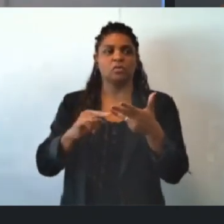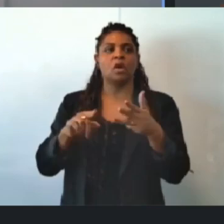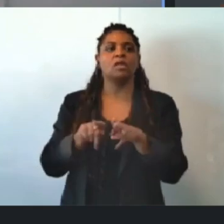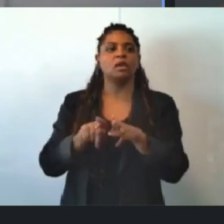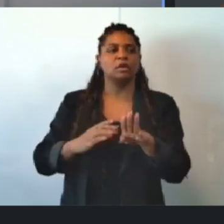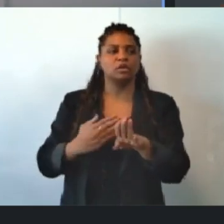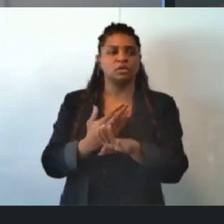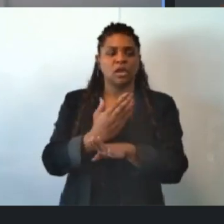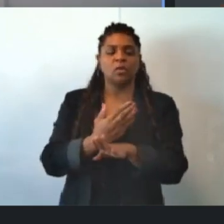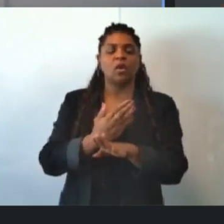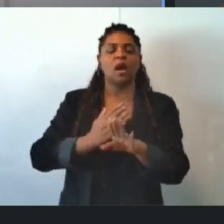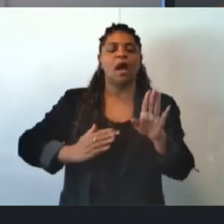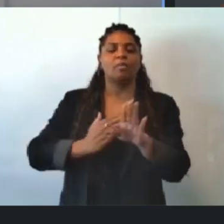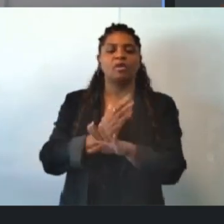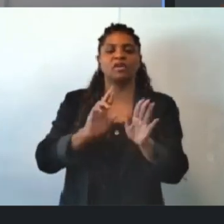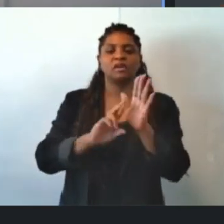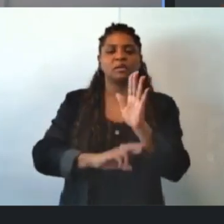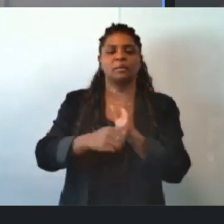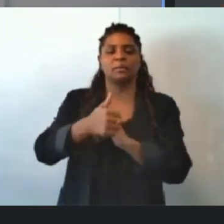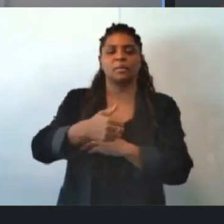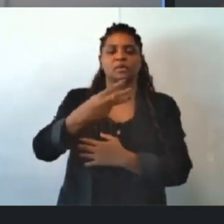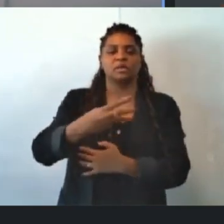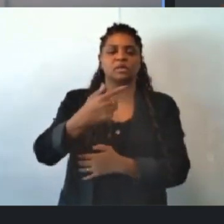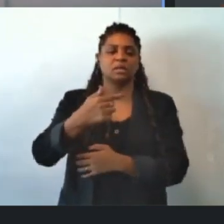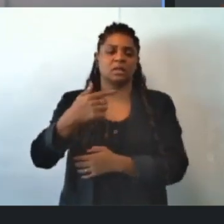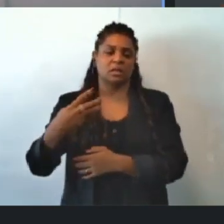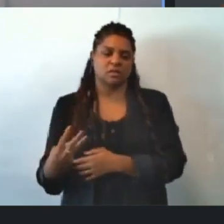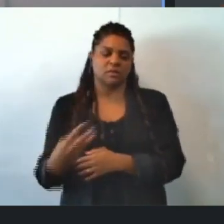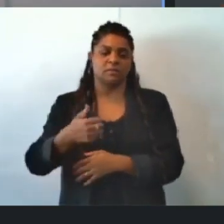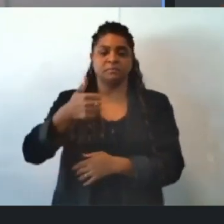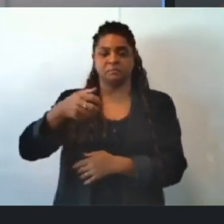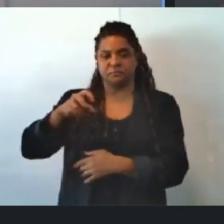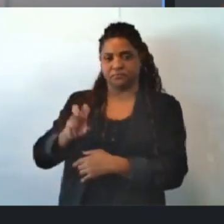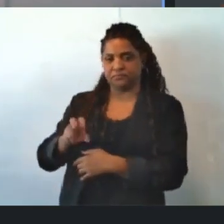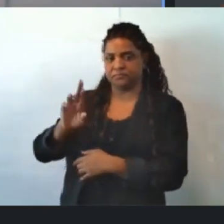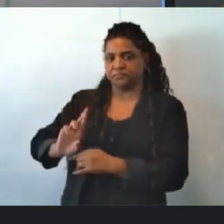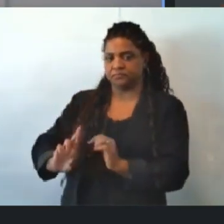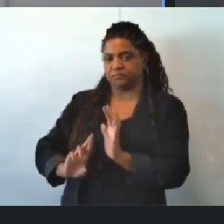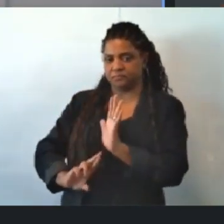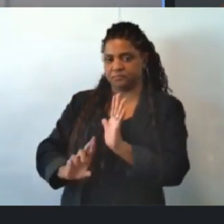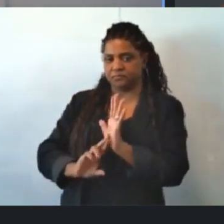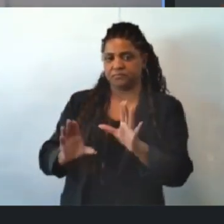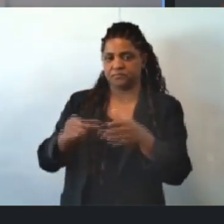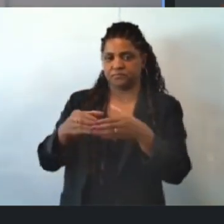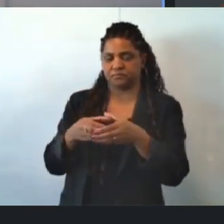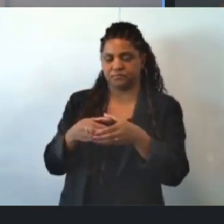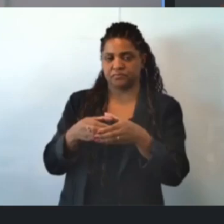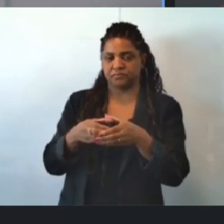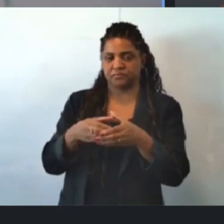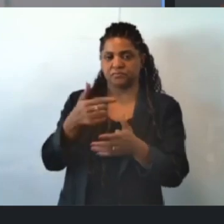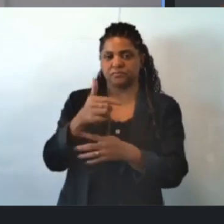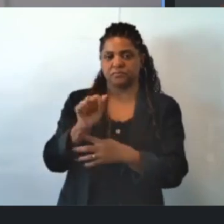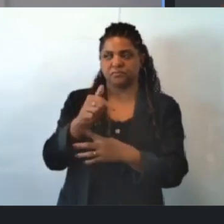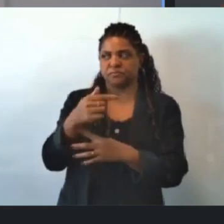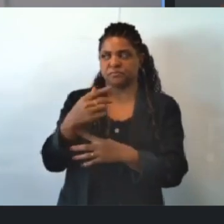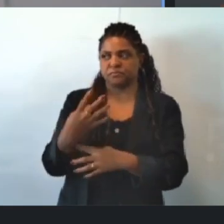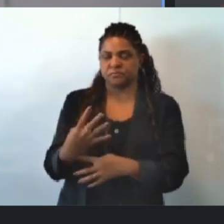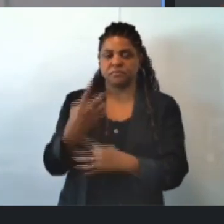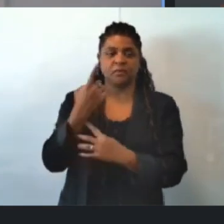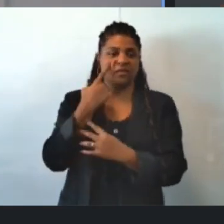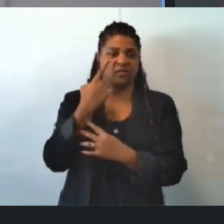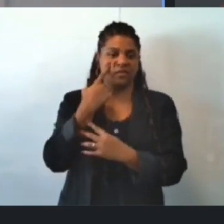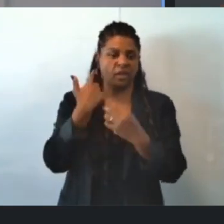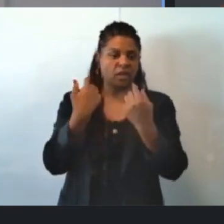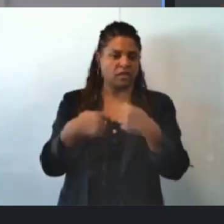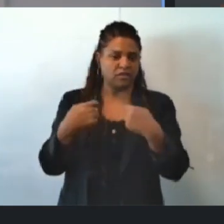1373. 15º, requerimento de comissão 1379-24, uma visita técnica. Analisar a necessidade de instalação de redutor de velocidade na